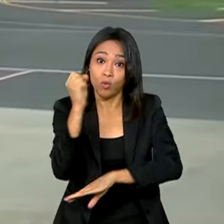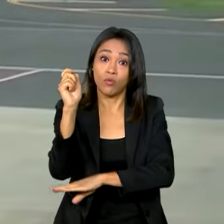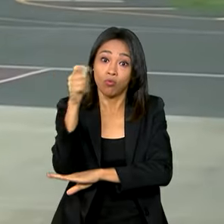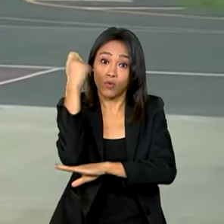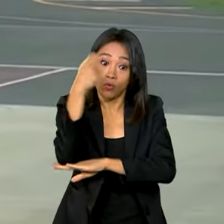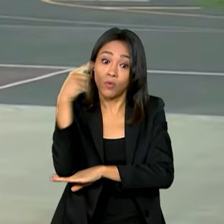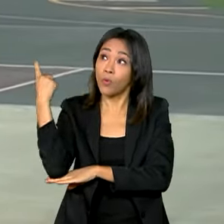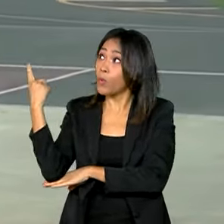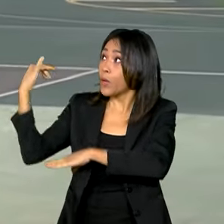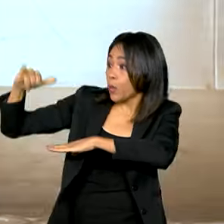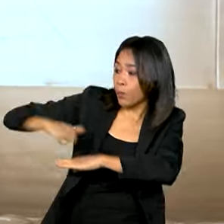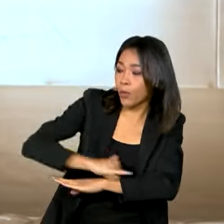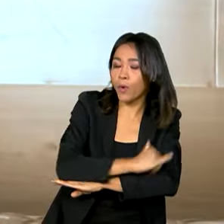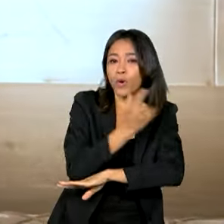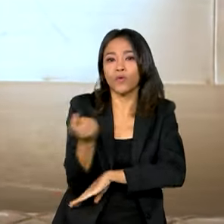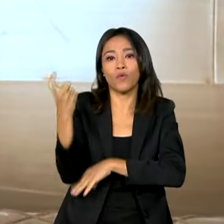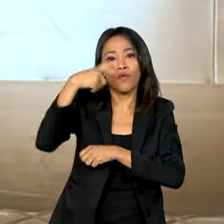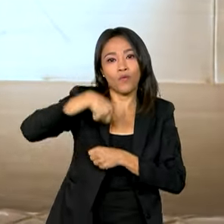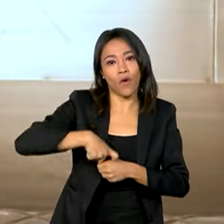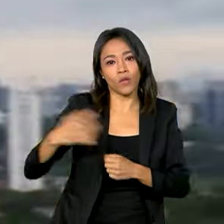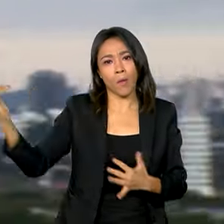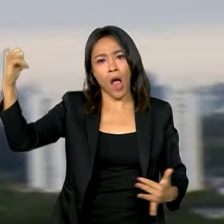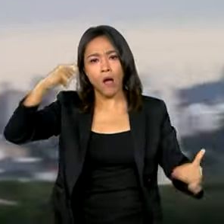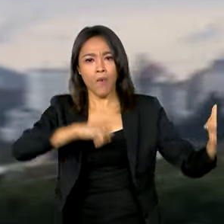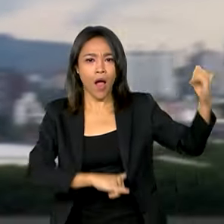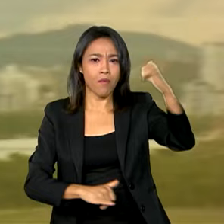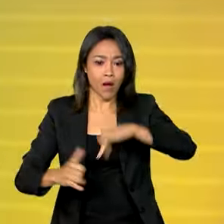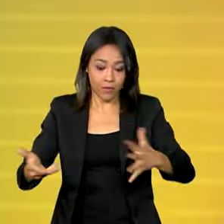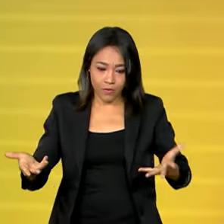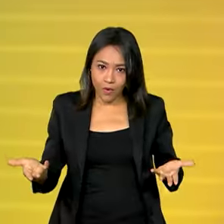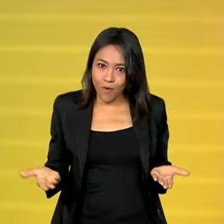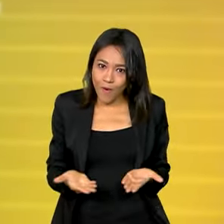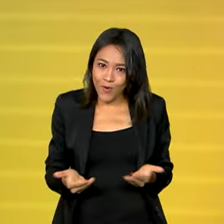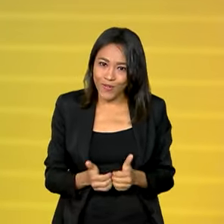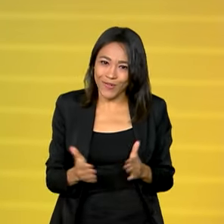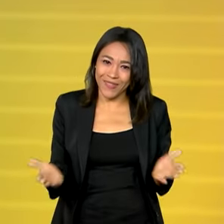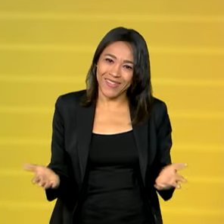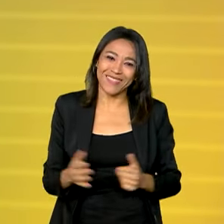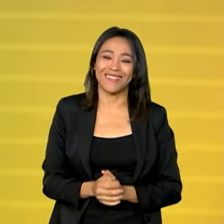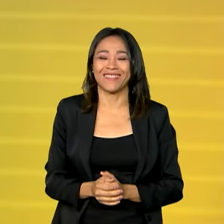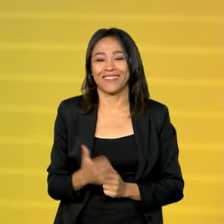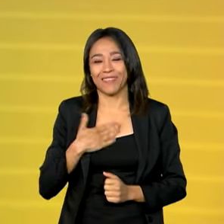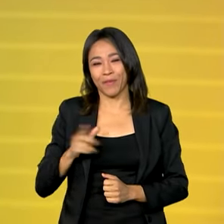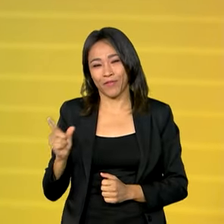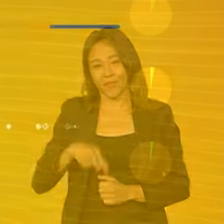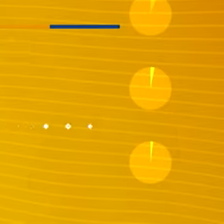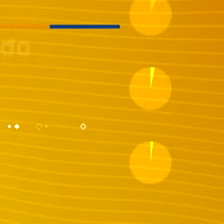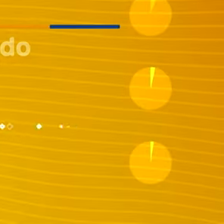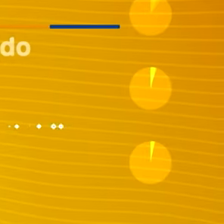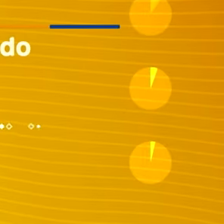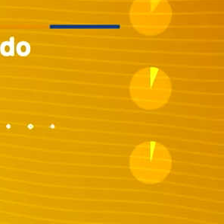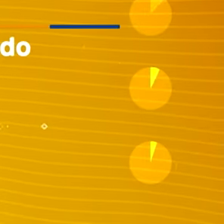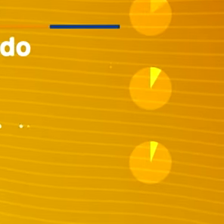Filho volta a receber voos comerciais a partir de hoje. A gente volta já já.